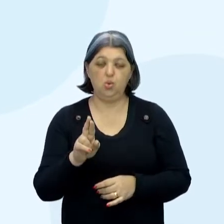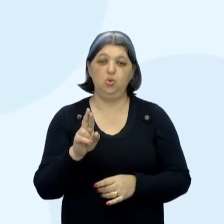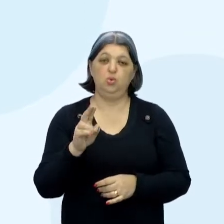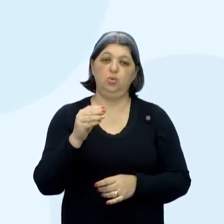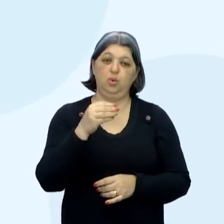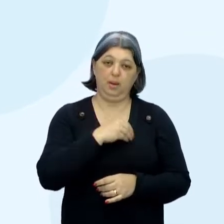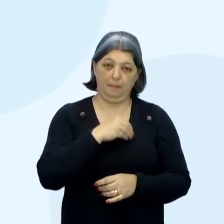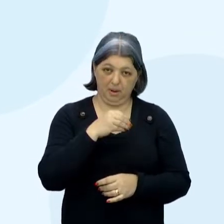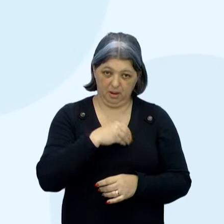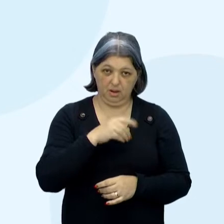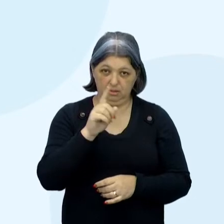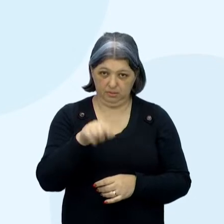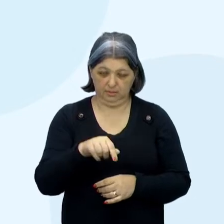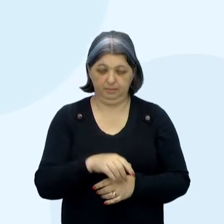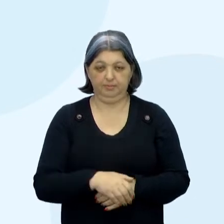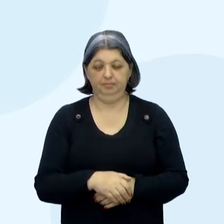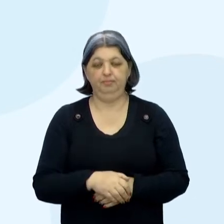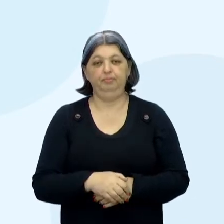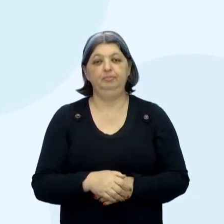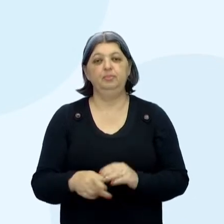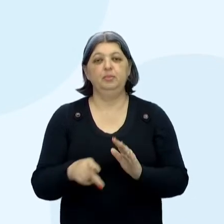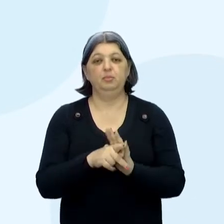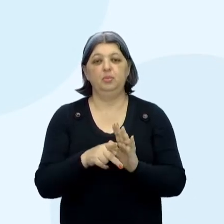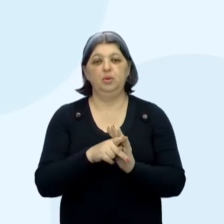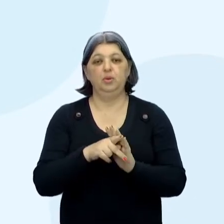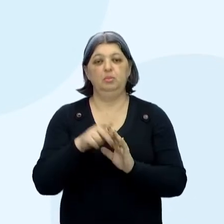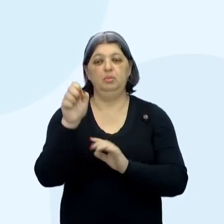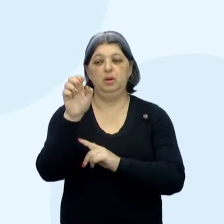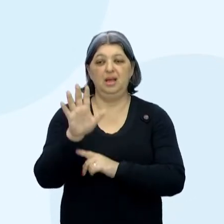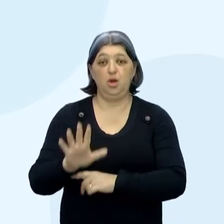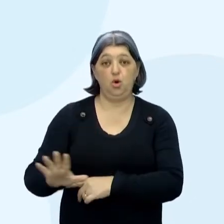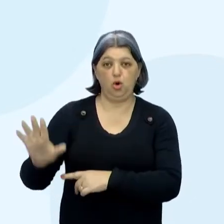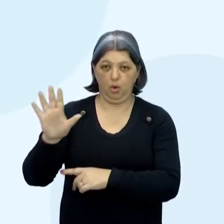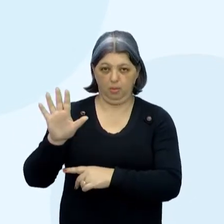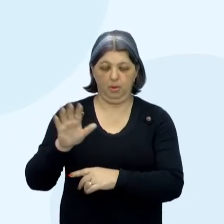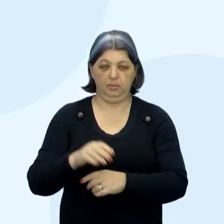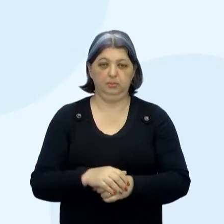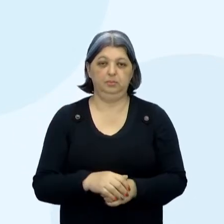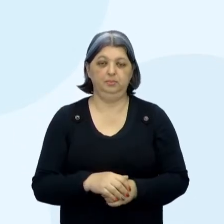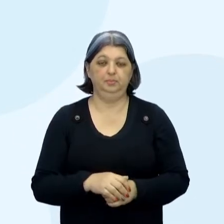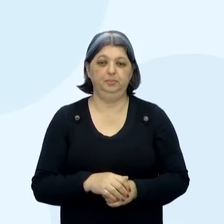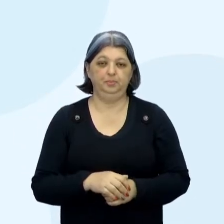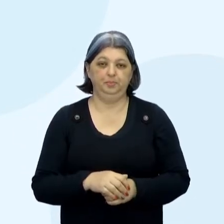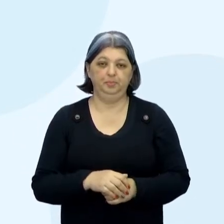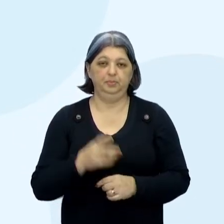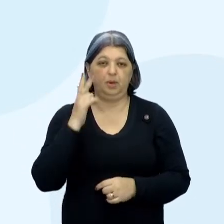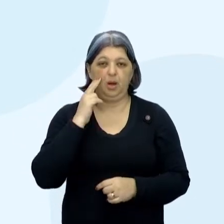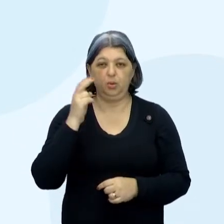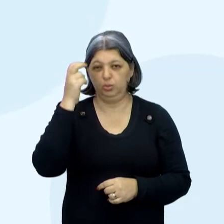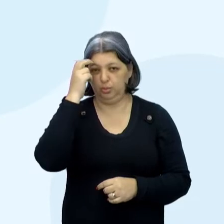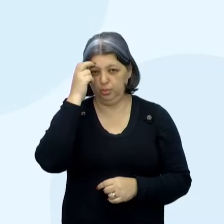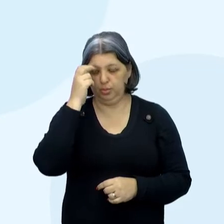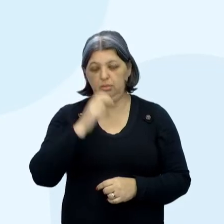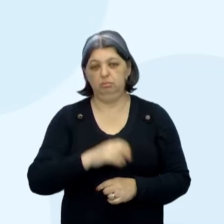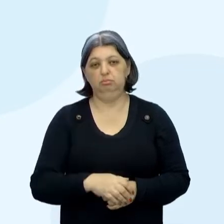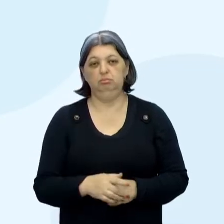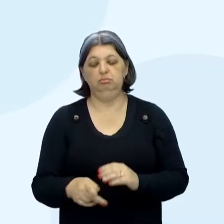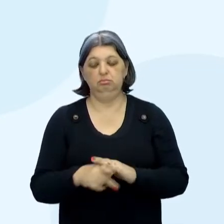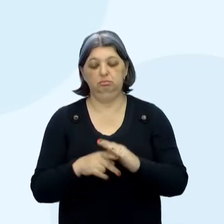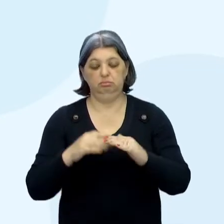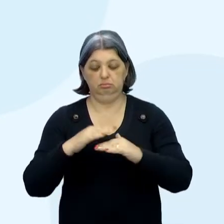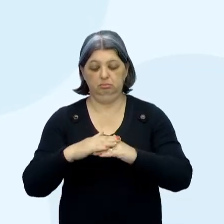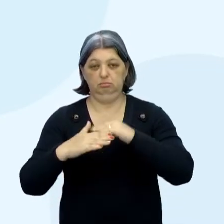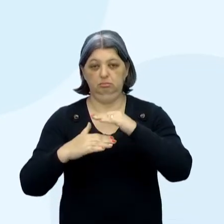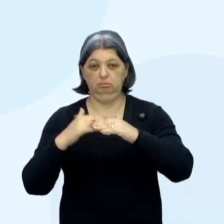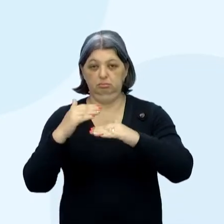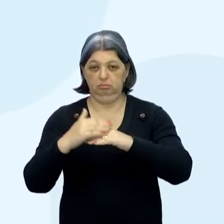As culturas da Europa Central, elas são profundamente construídas em cima